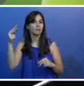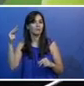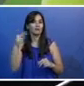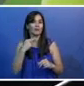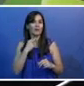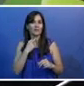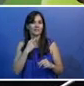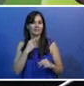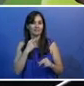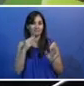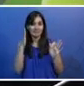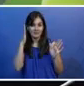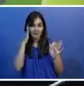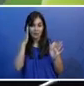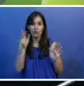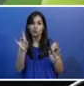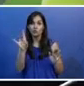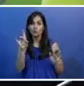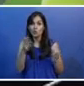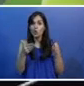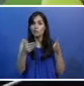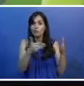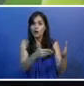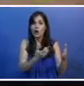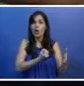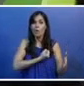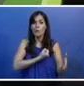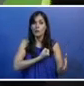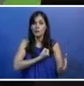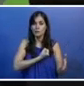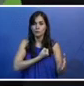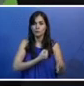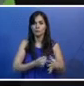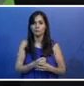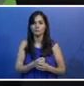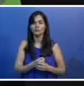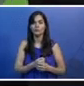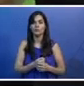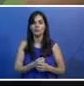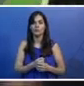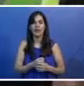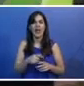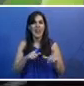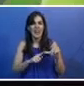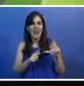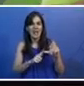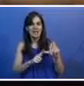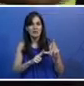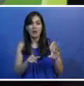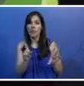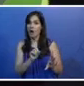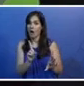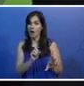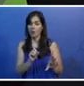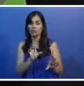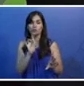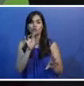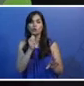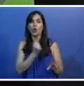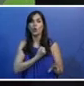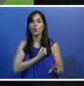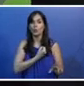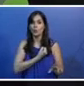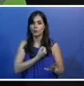está inclusa, ok? A potência não. É só o número na frente. No caso,